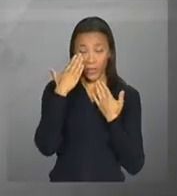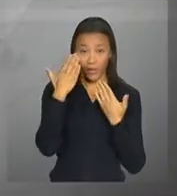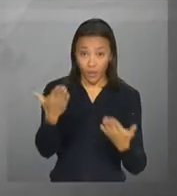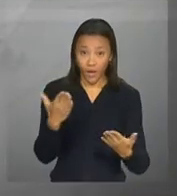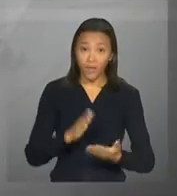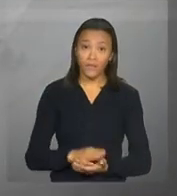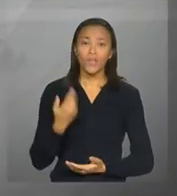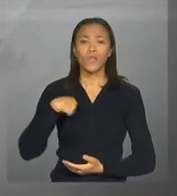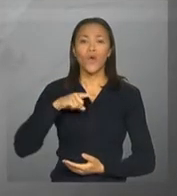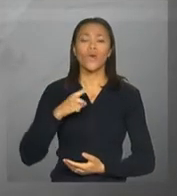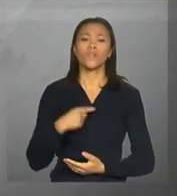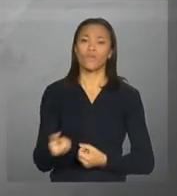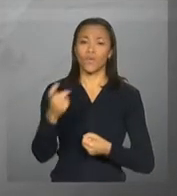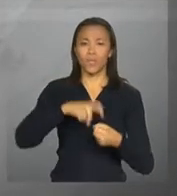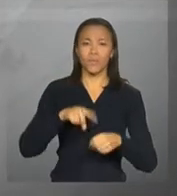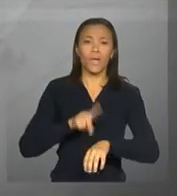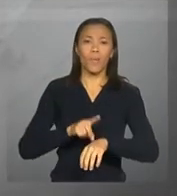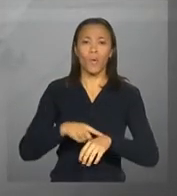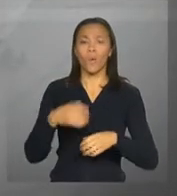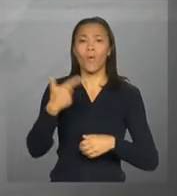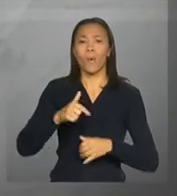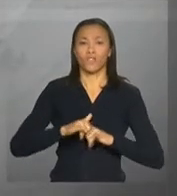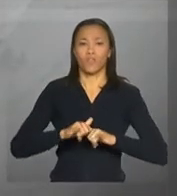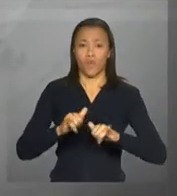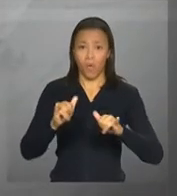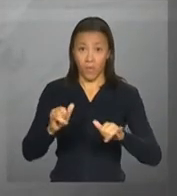Obrigada, Mara, e nós voltamos daqui a pouco com outras